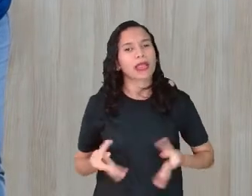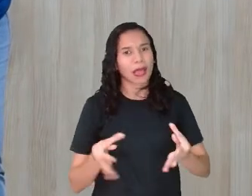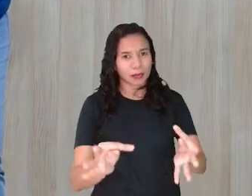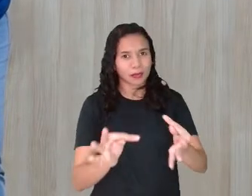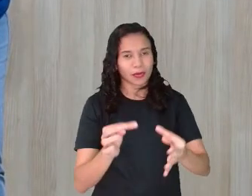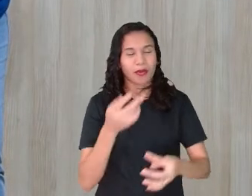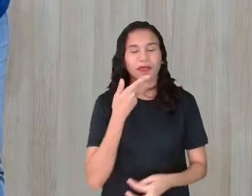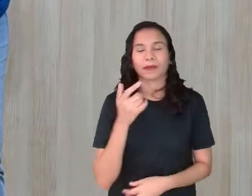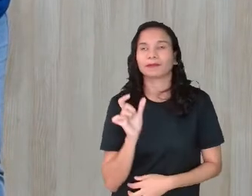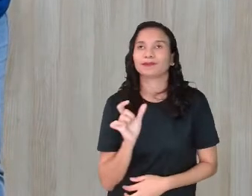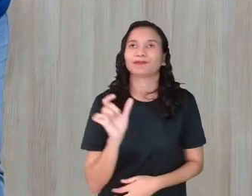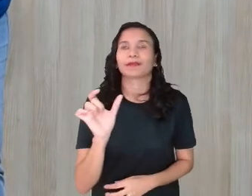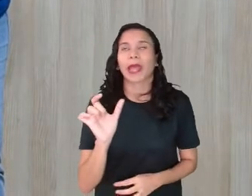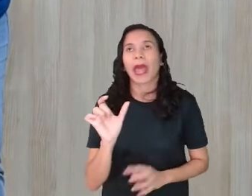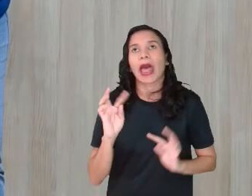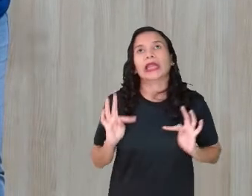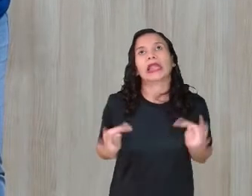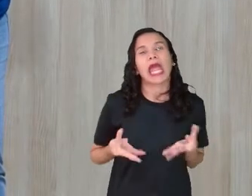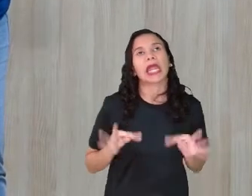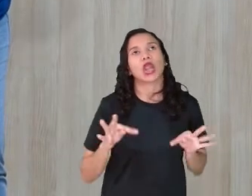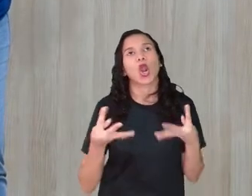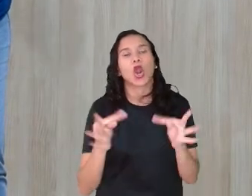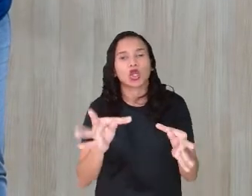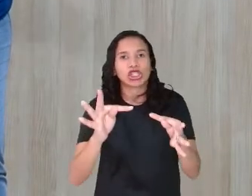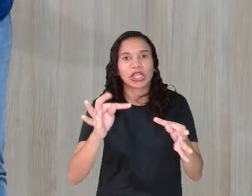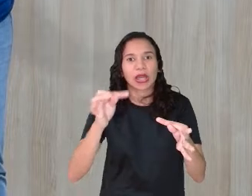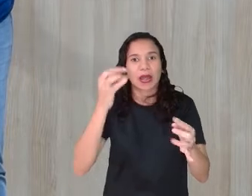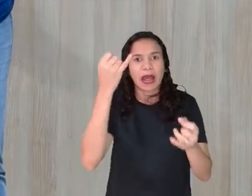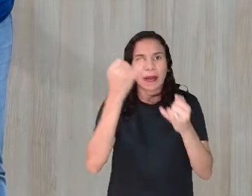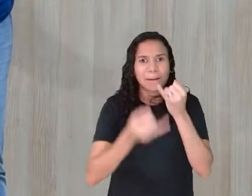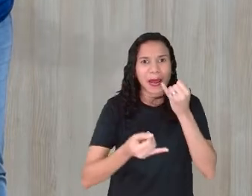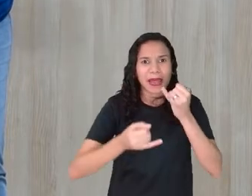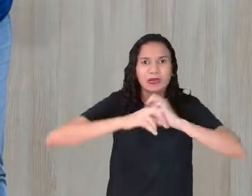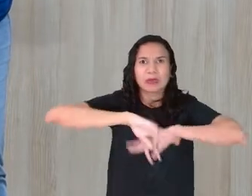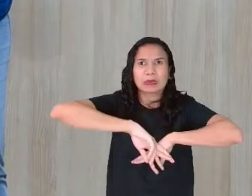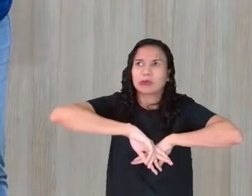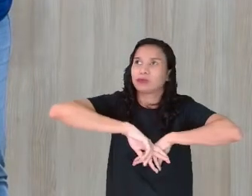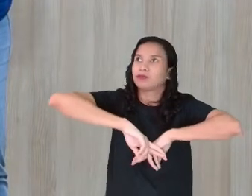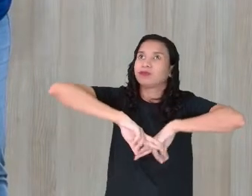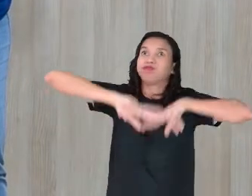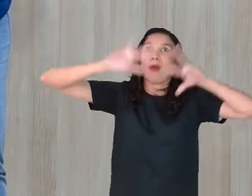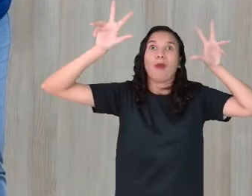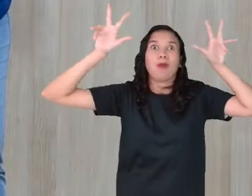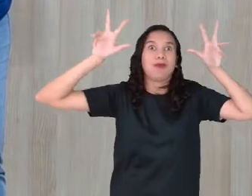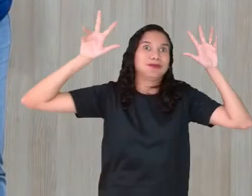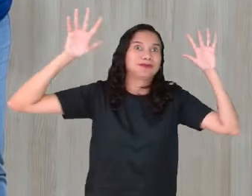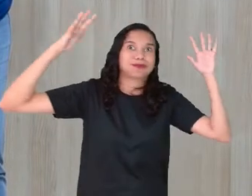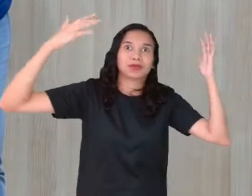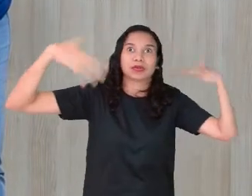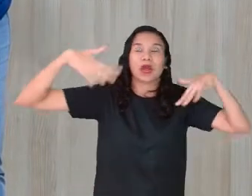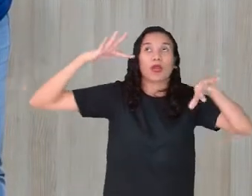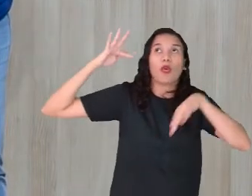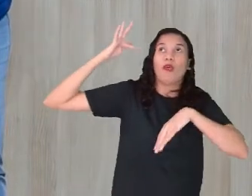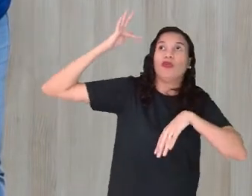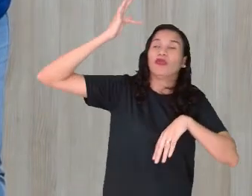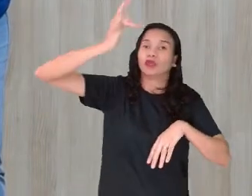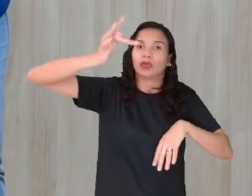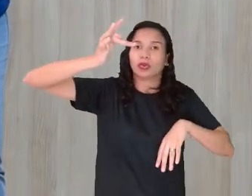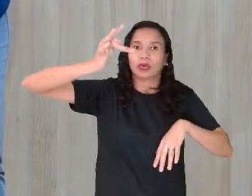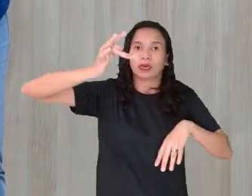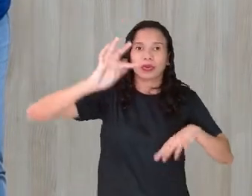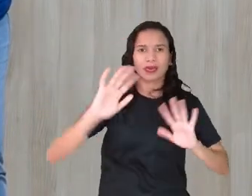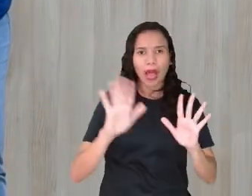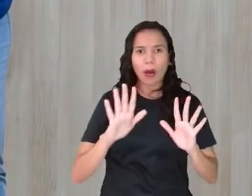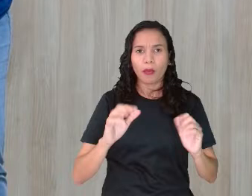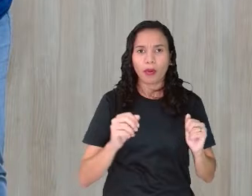fala esse nome tecnologia, as pessoas já imaginam, parece que é uma coisa de outro mundo, uma coisa que é do futuro, não sei o quê. Gente,